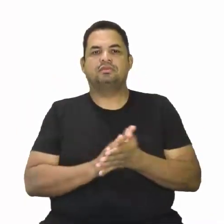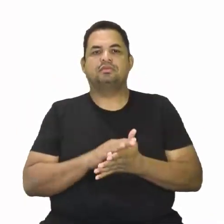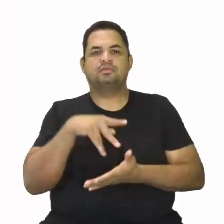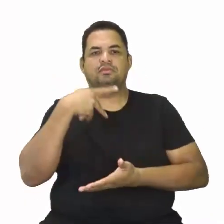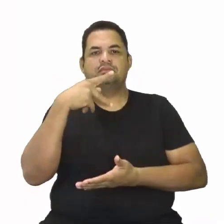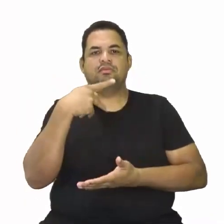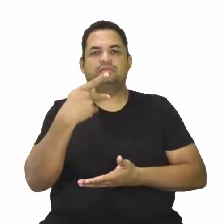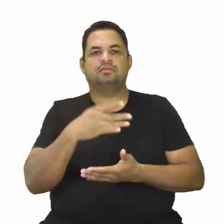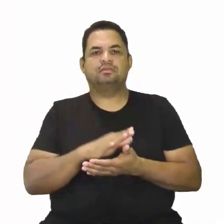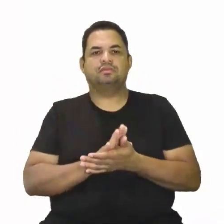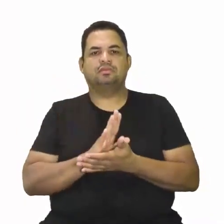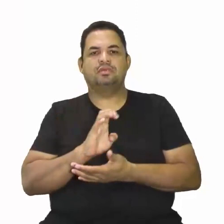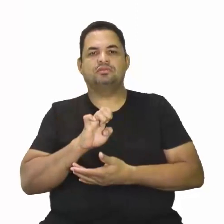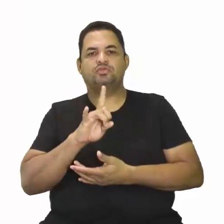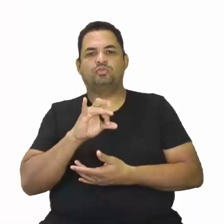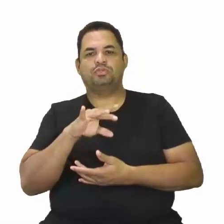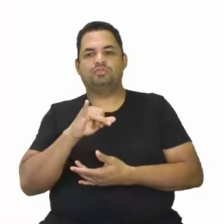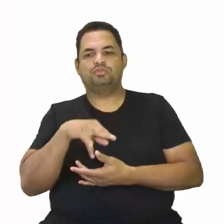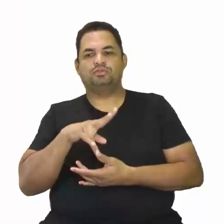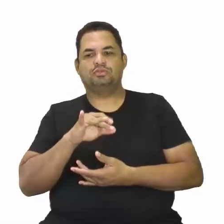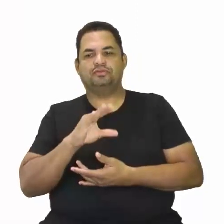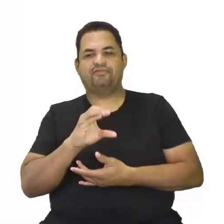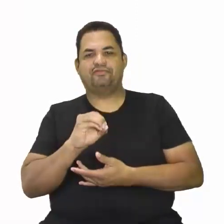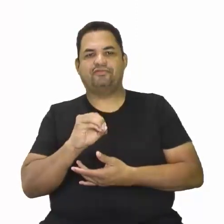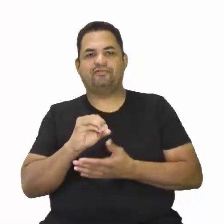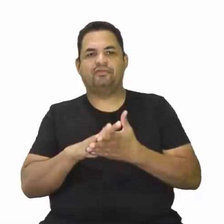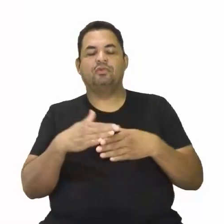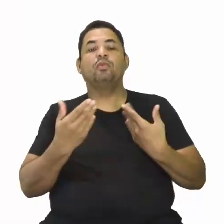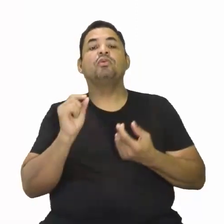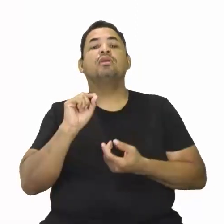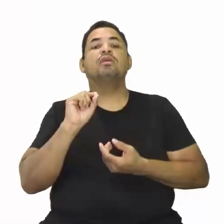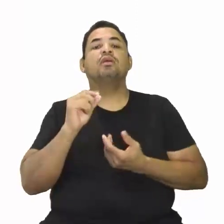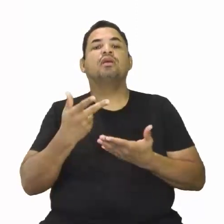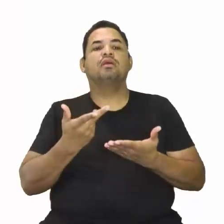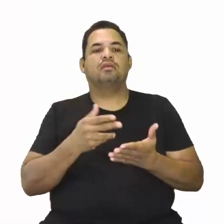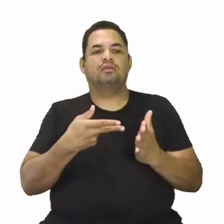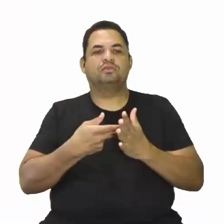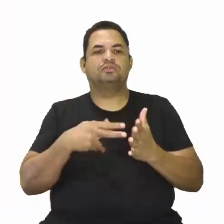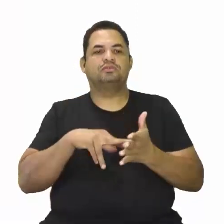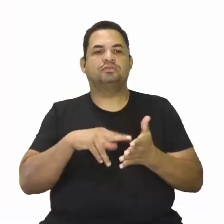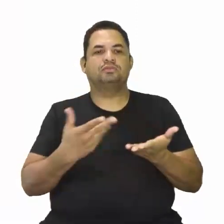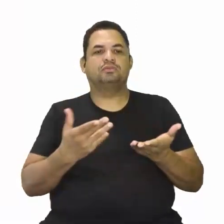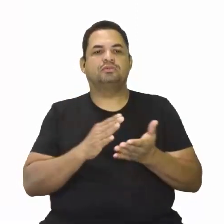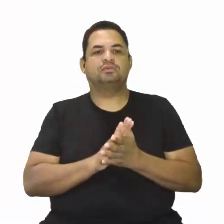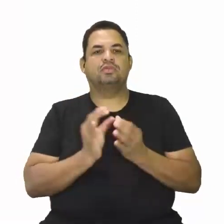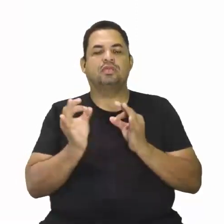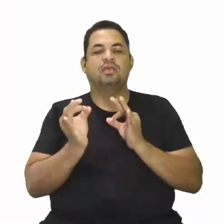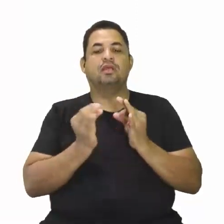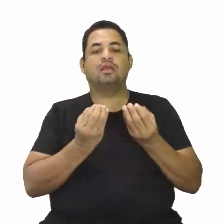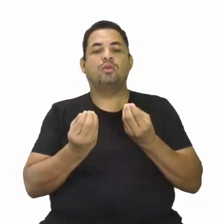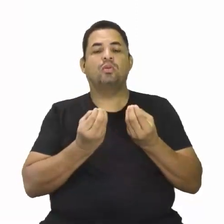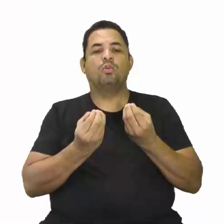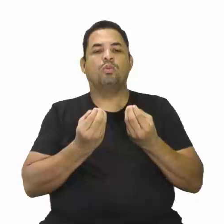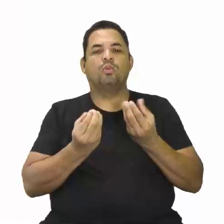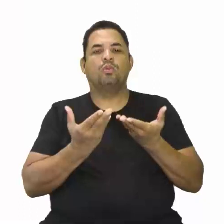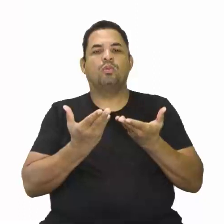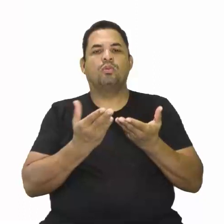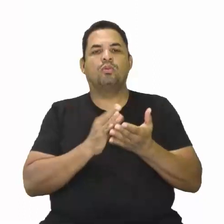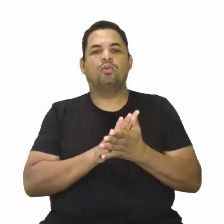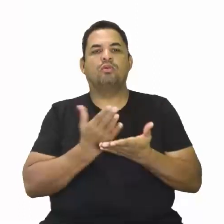falamos sobre o subjuntivo. O que é o subjuntivo? É o modo